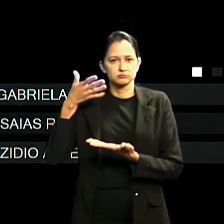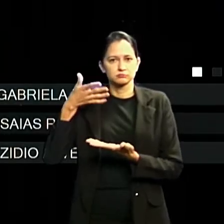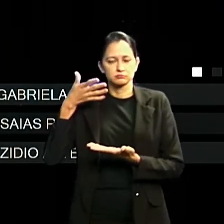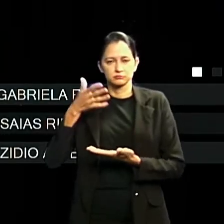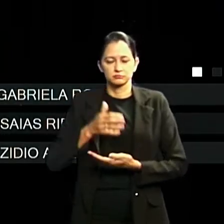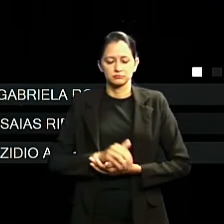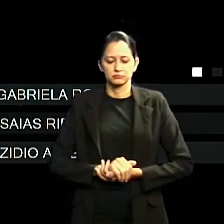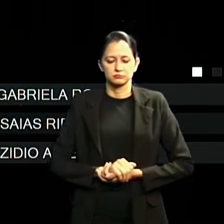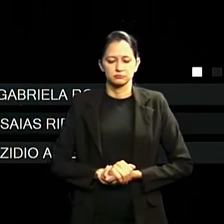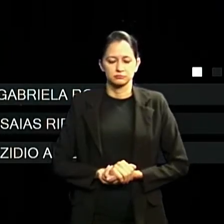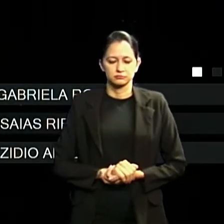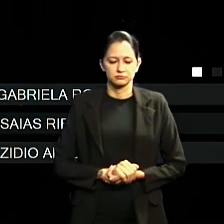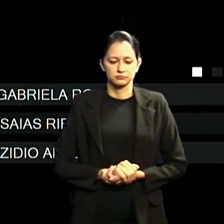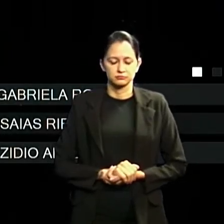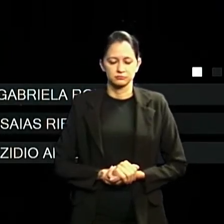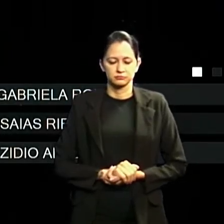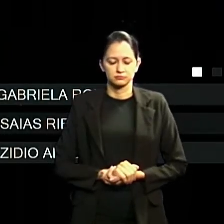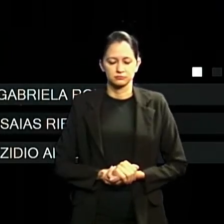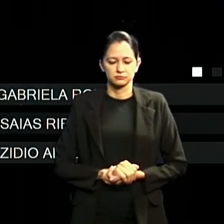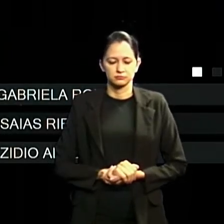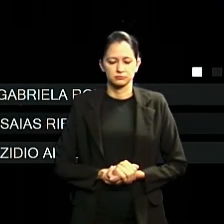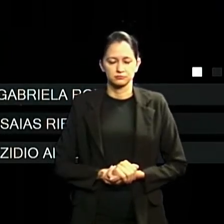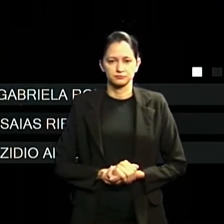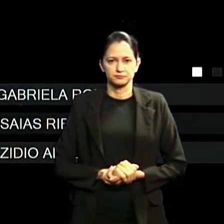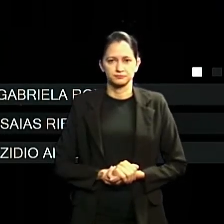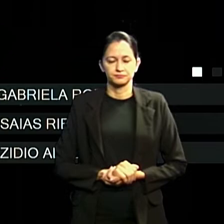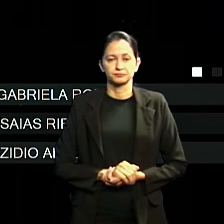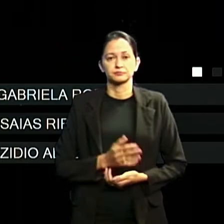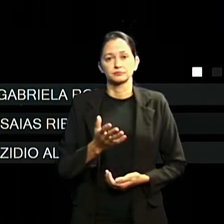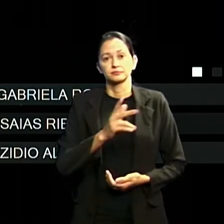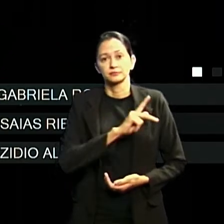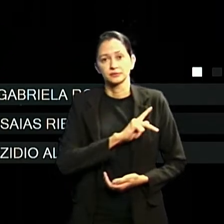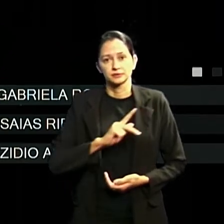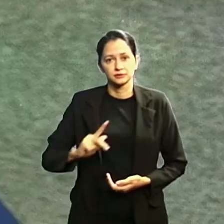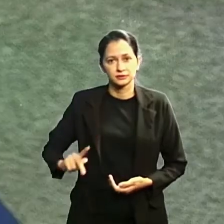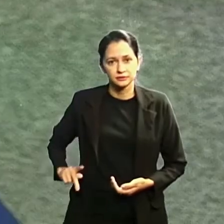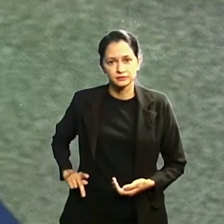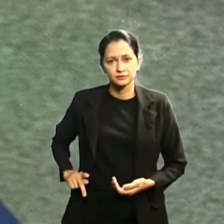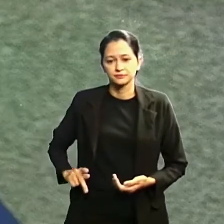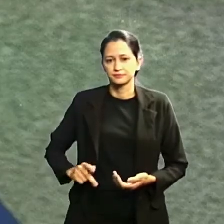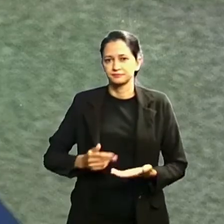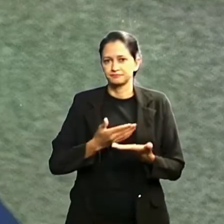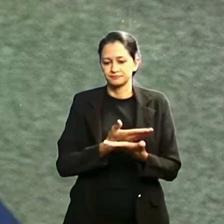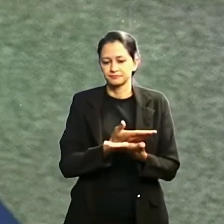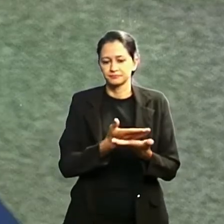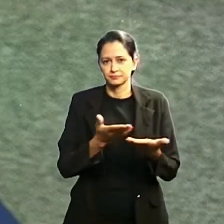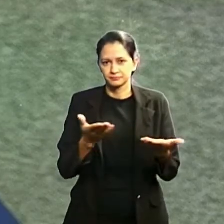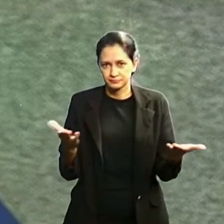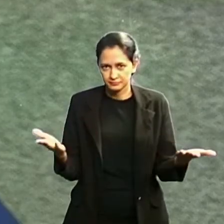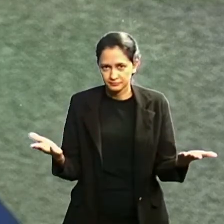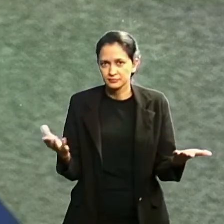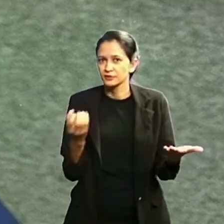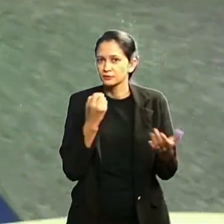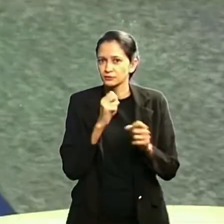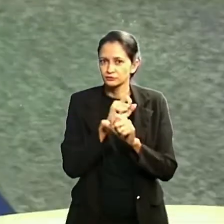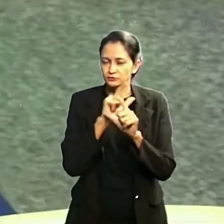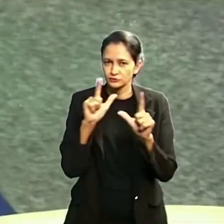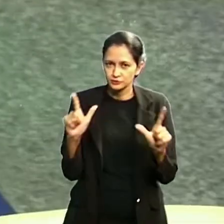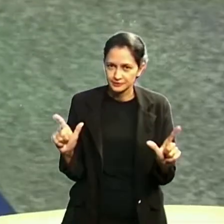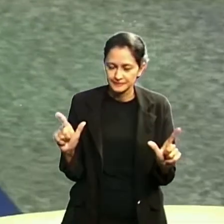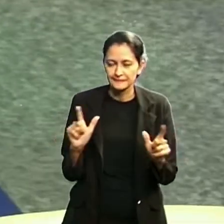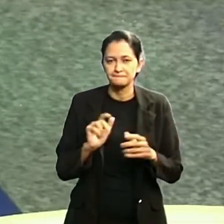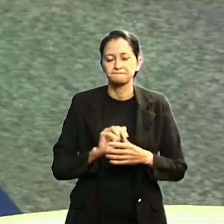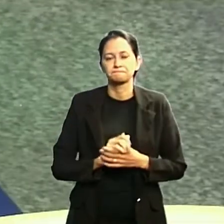É. Estou compartilhado. Senhor presidente, bom dia. Bom dia aos nobres pares. Senhor presidente, só para justificar,